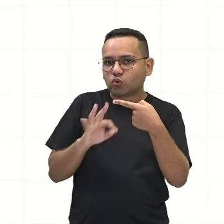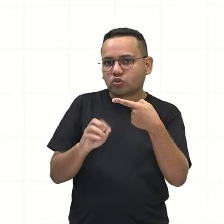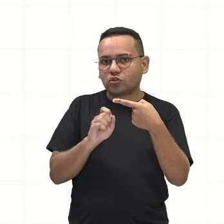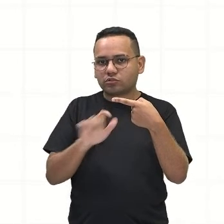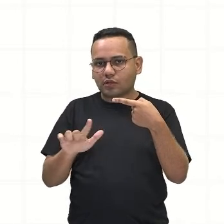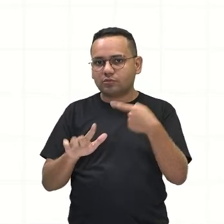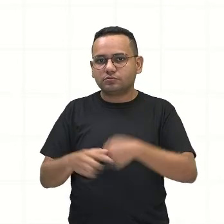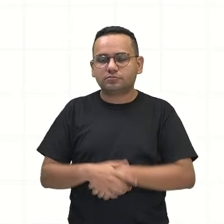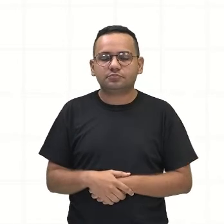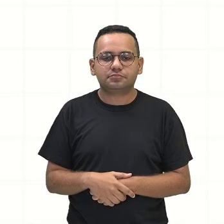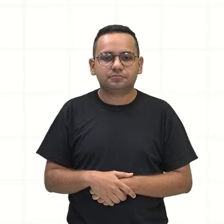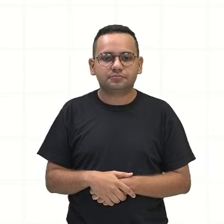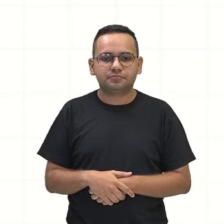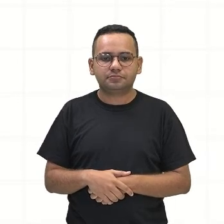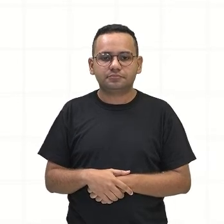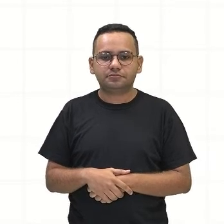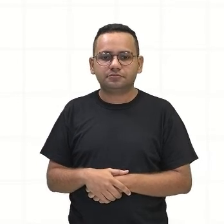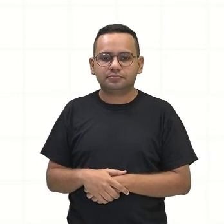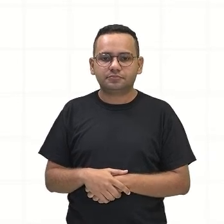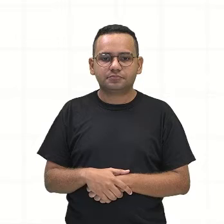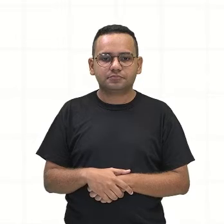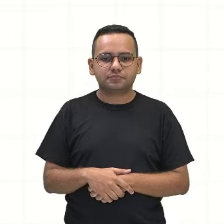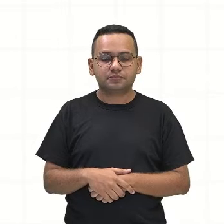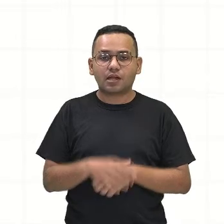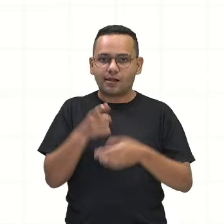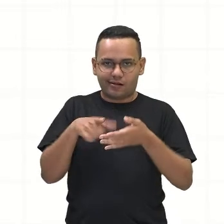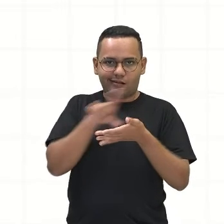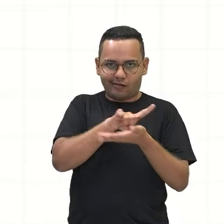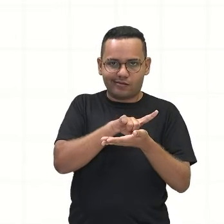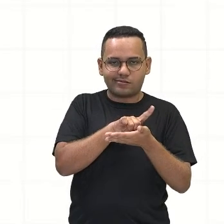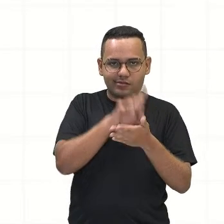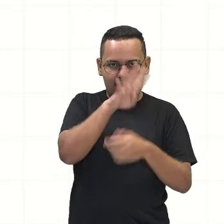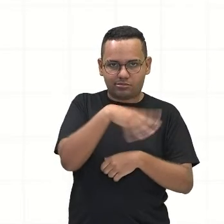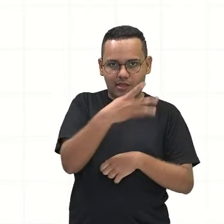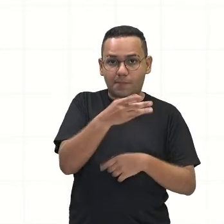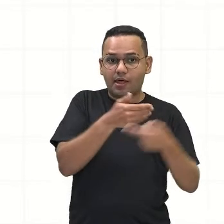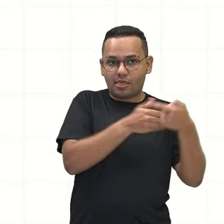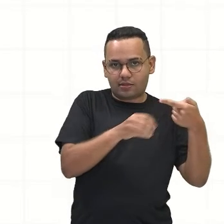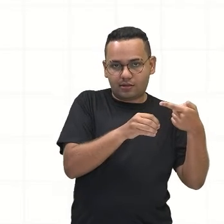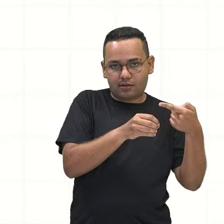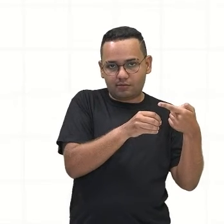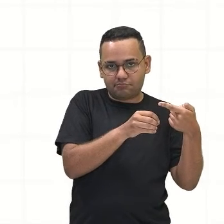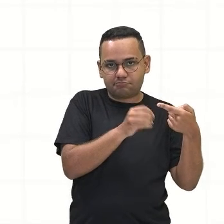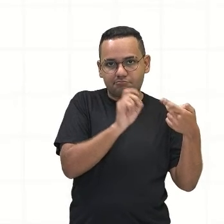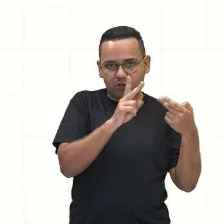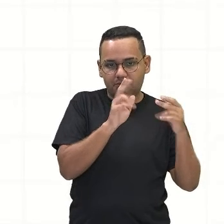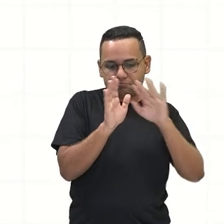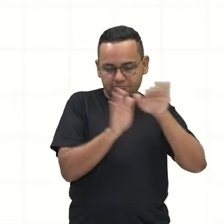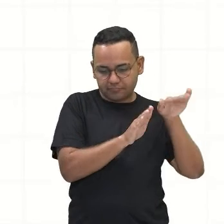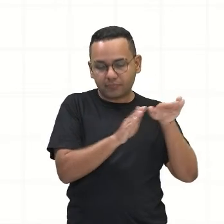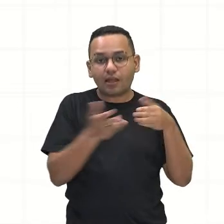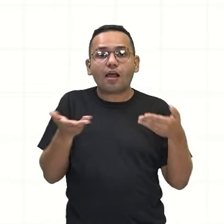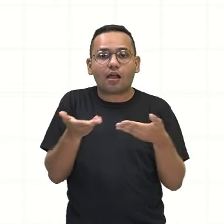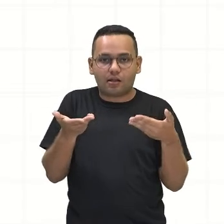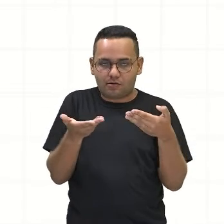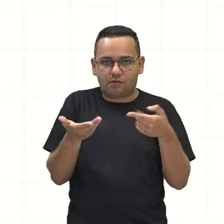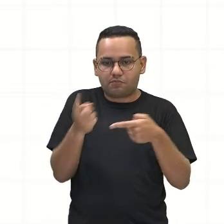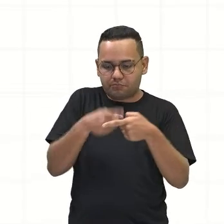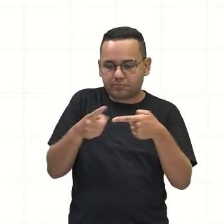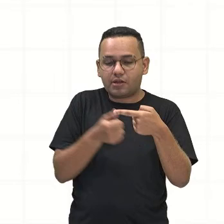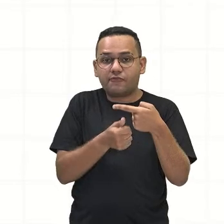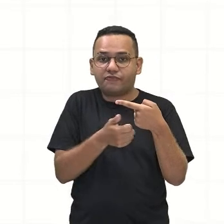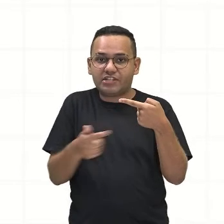total. No caso anterior eram 100, agora são 25. Você vai fazer isso sempre, tá? Para